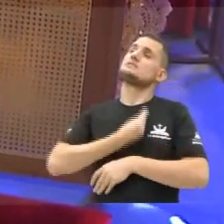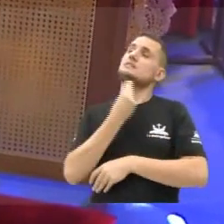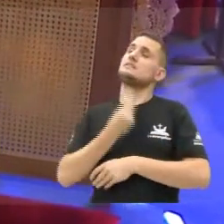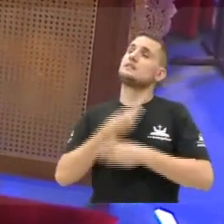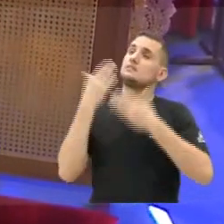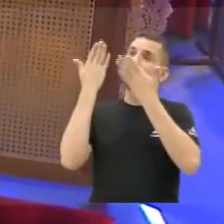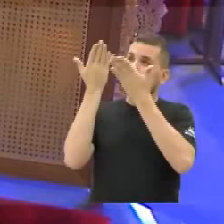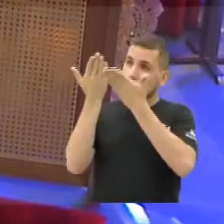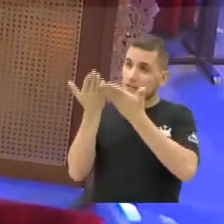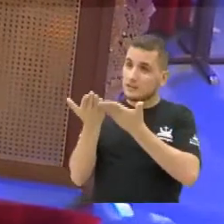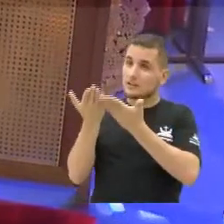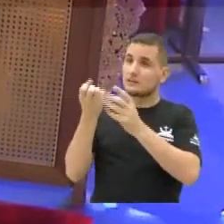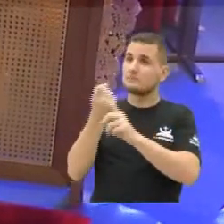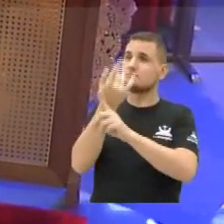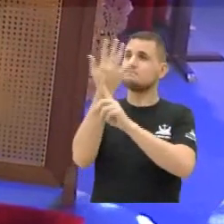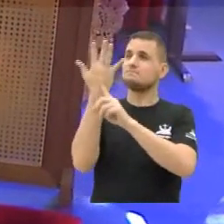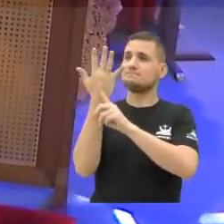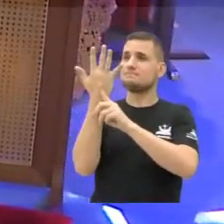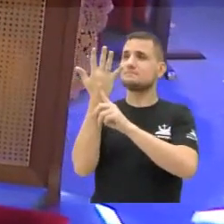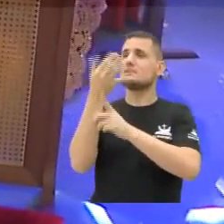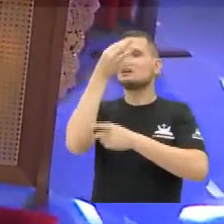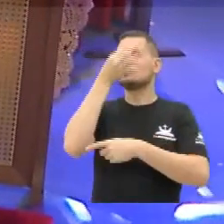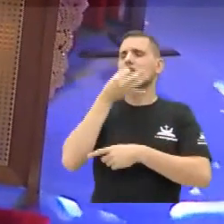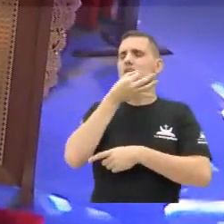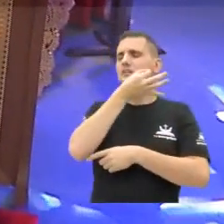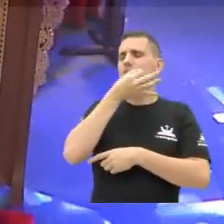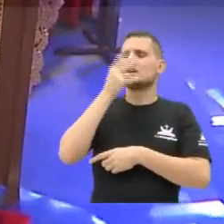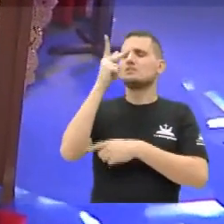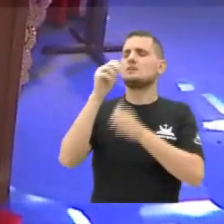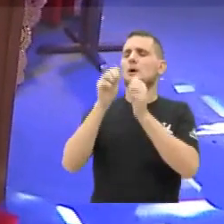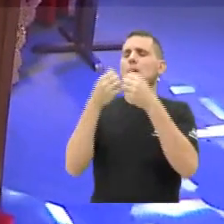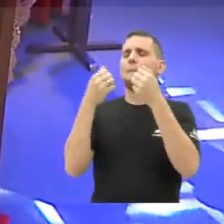Eucaristia, o Senhor é esse pão dos anjos,